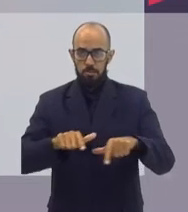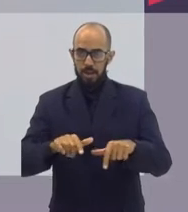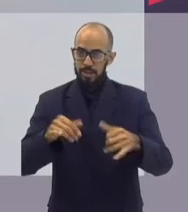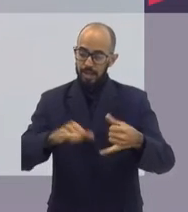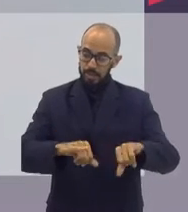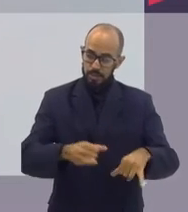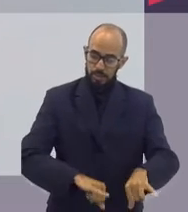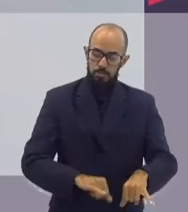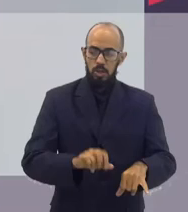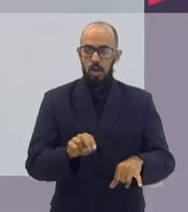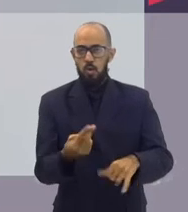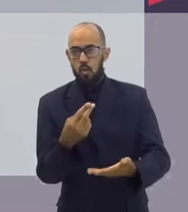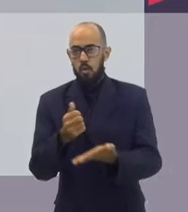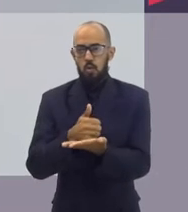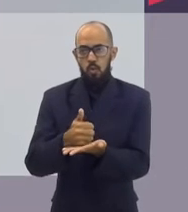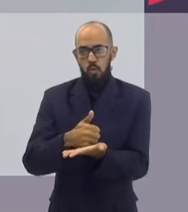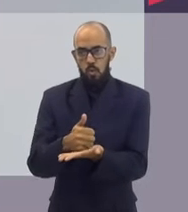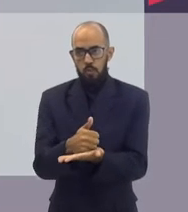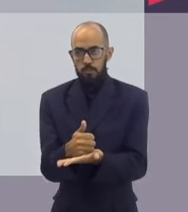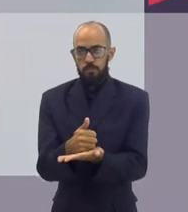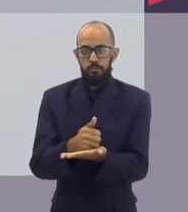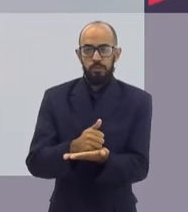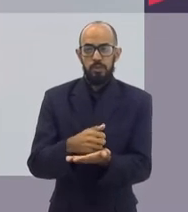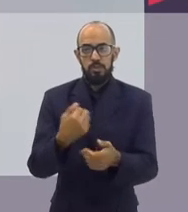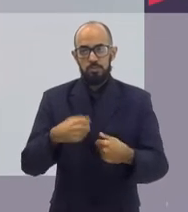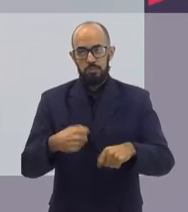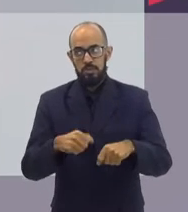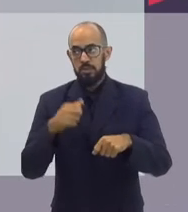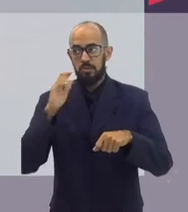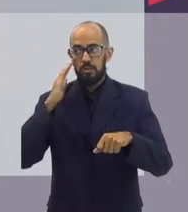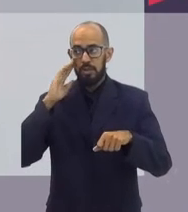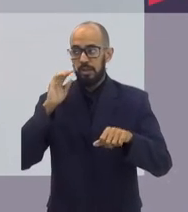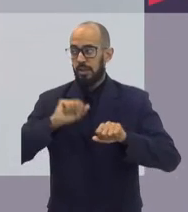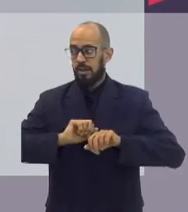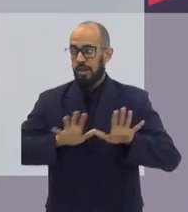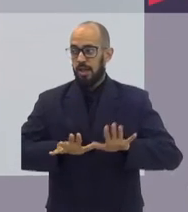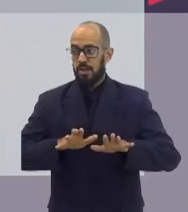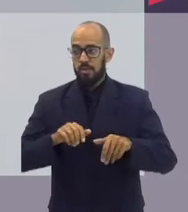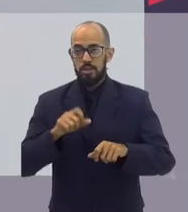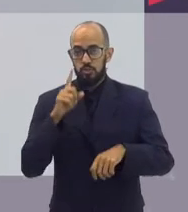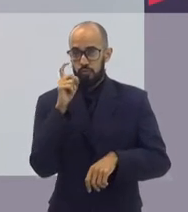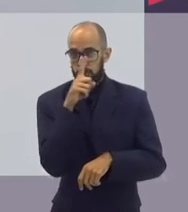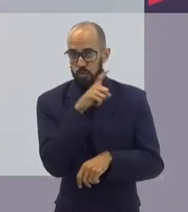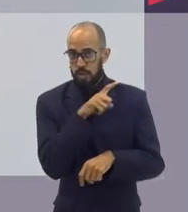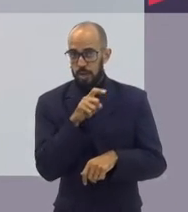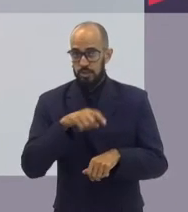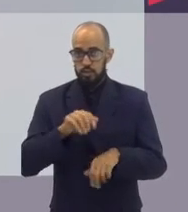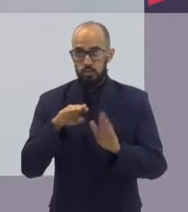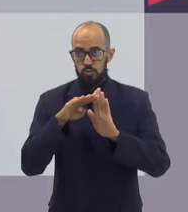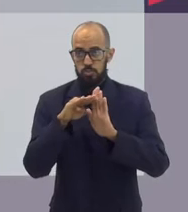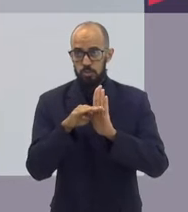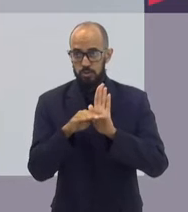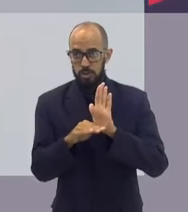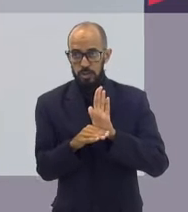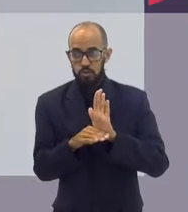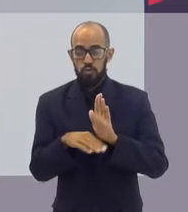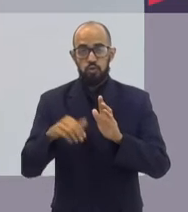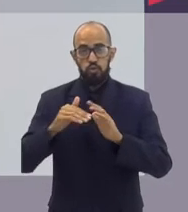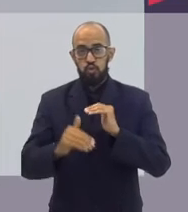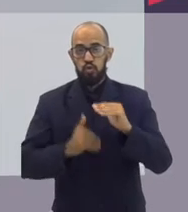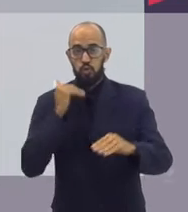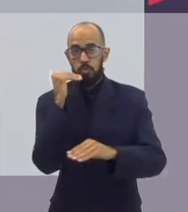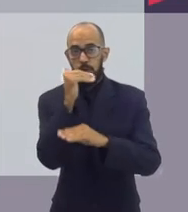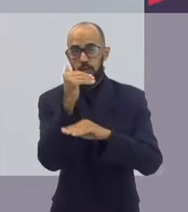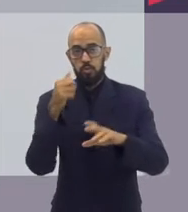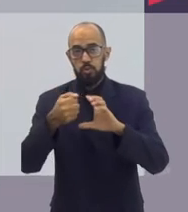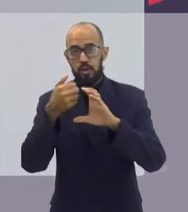da química ou da farmacologia ou até clínica, mas eles têm que entender as dificuldades do processo e, sobretudo, o